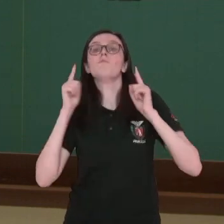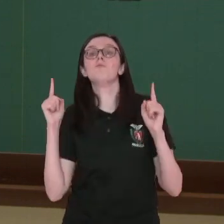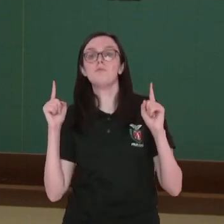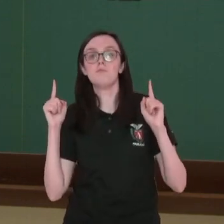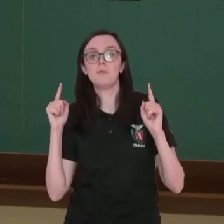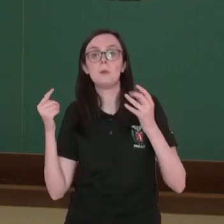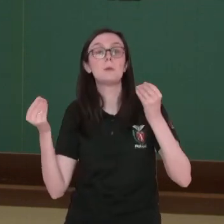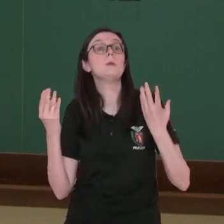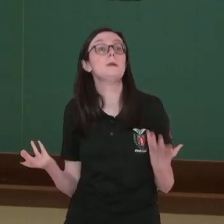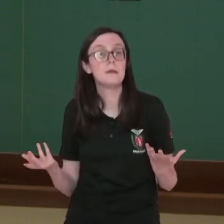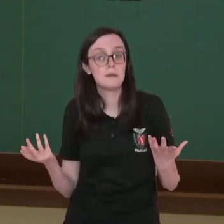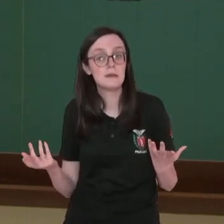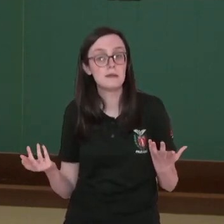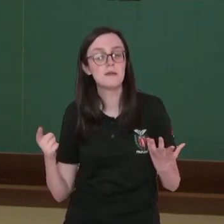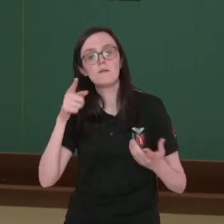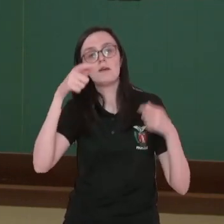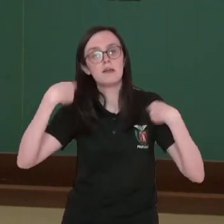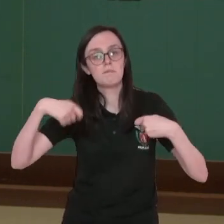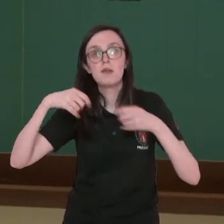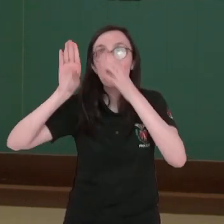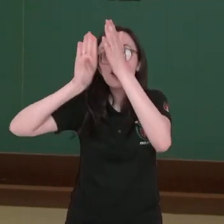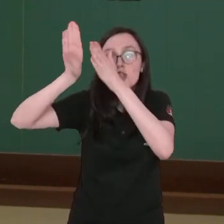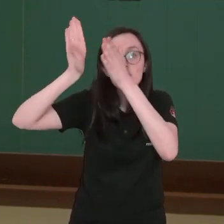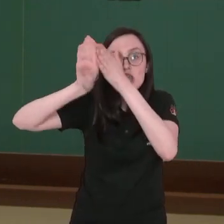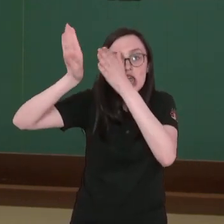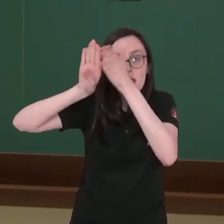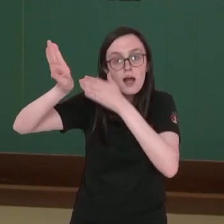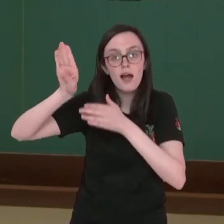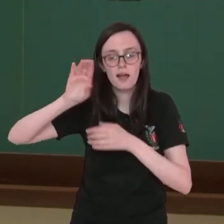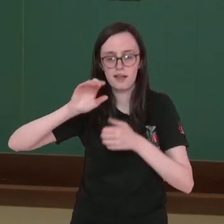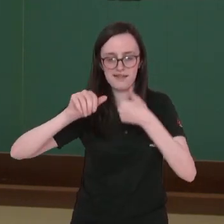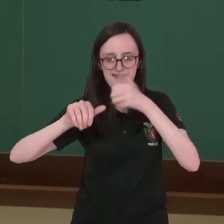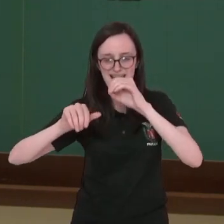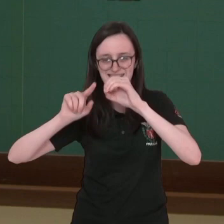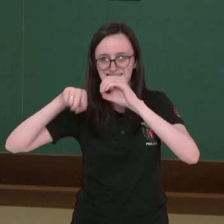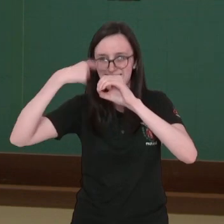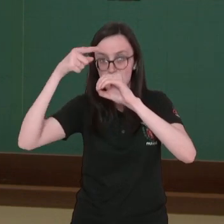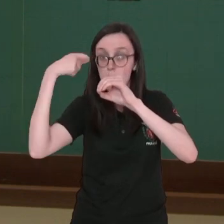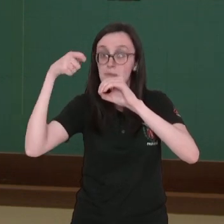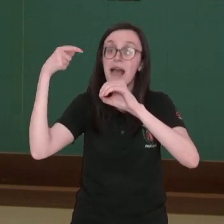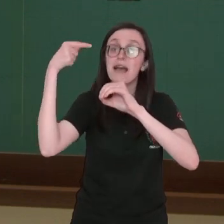fica grande, você subtrai do expoente para equilibrar. Então, esse número ficou